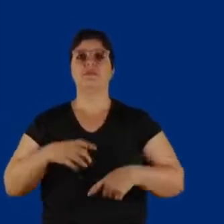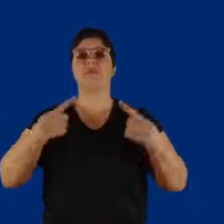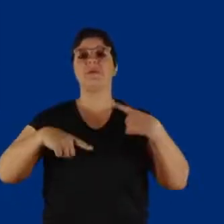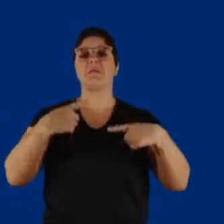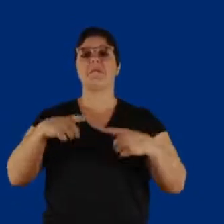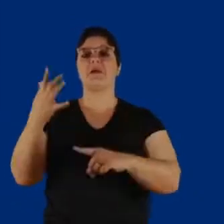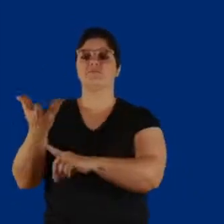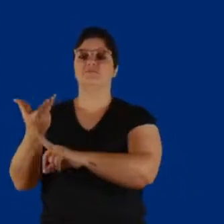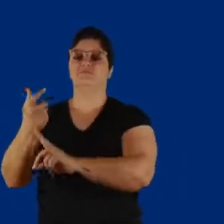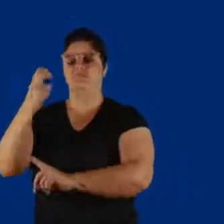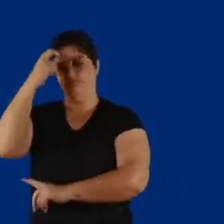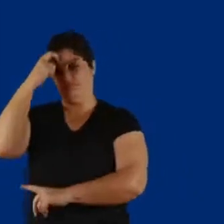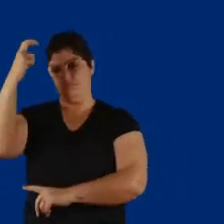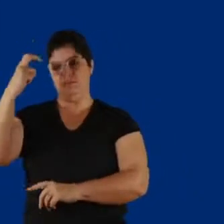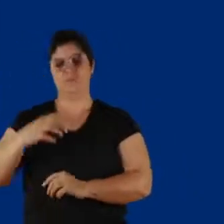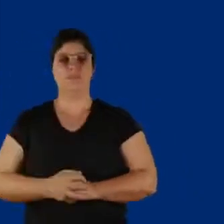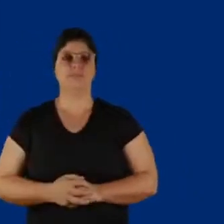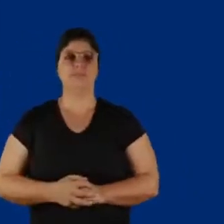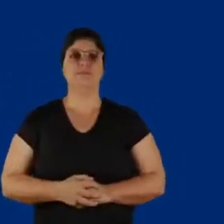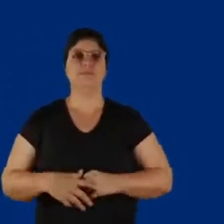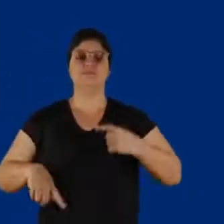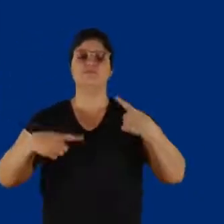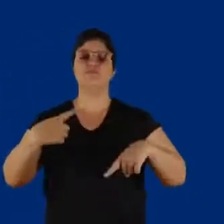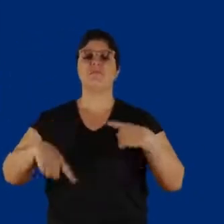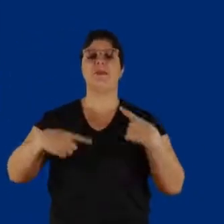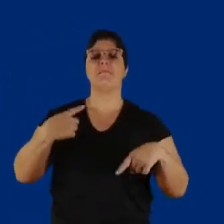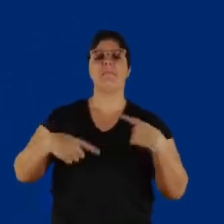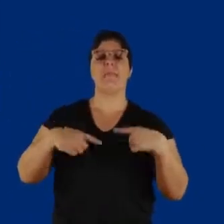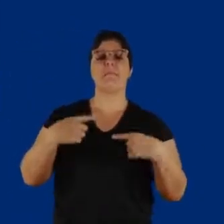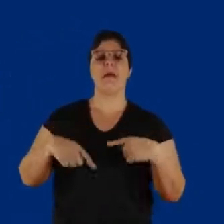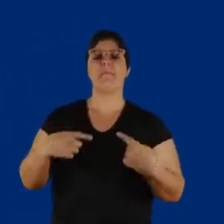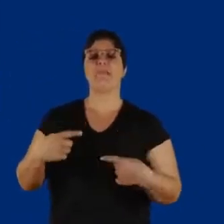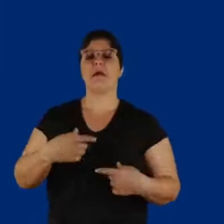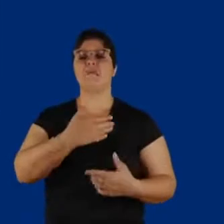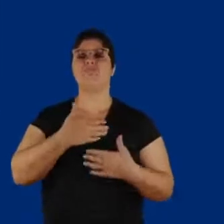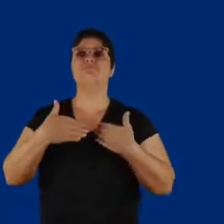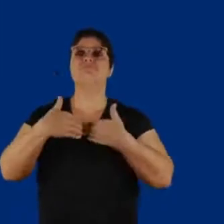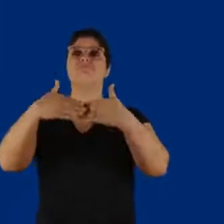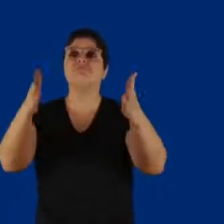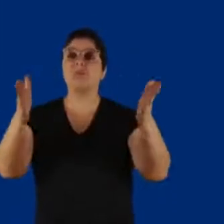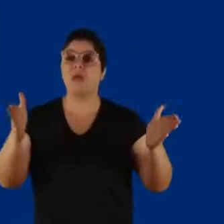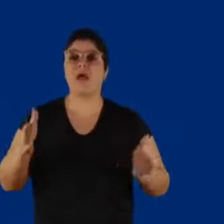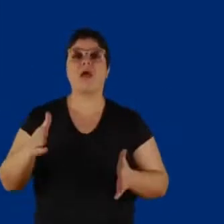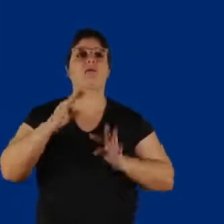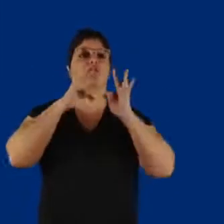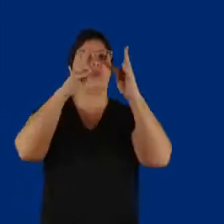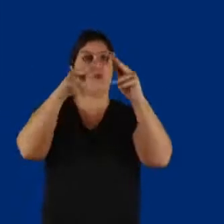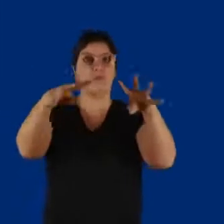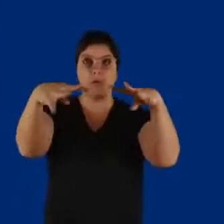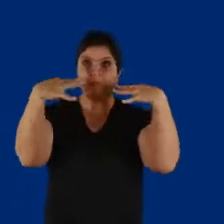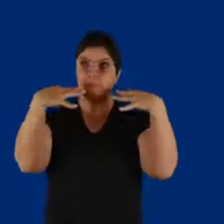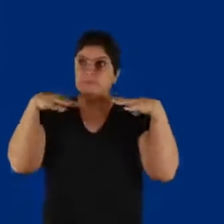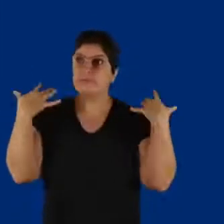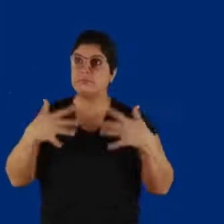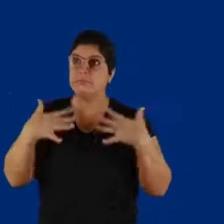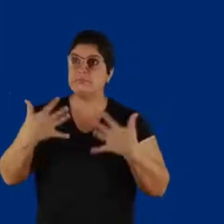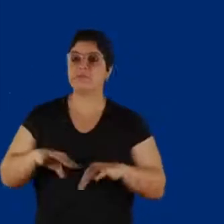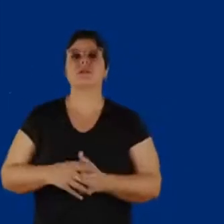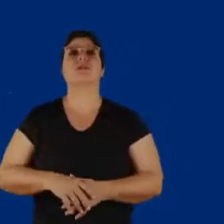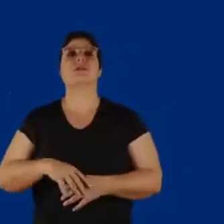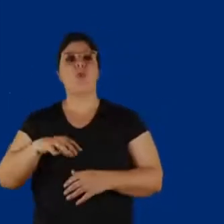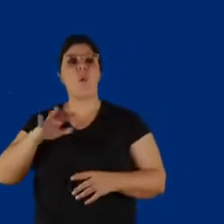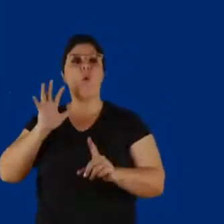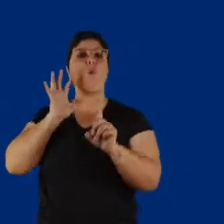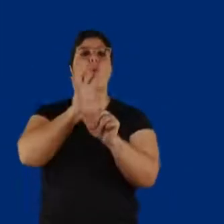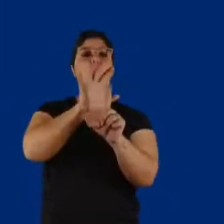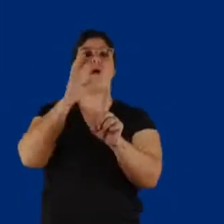a cultura, né, a discussão, o debate público super importante, que mexe com todo mundo, do impacto da arte e